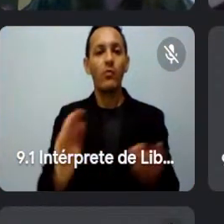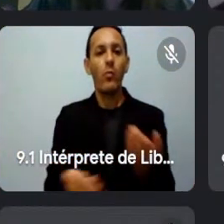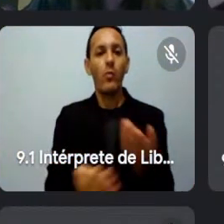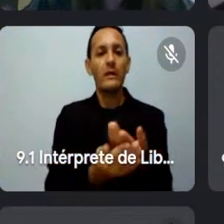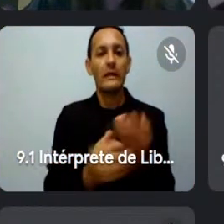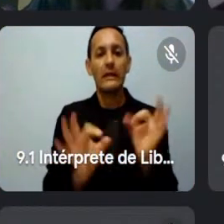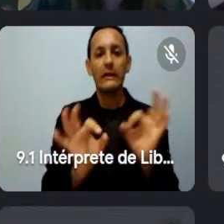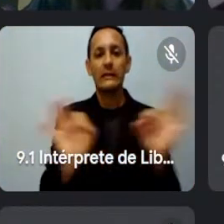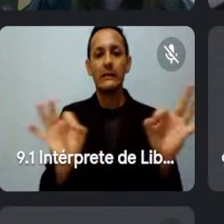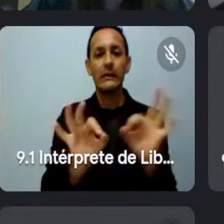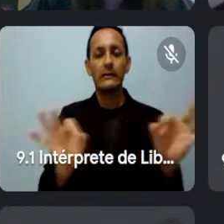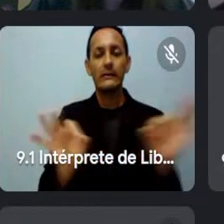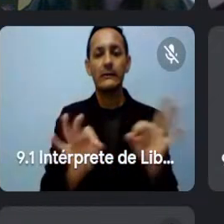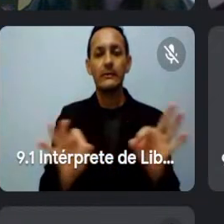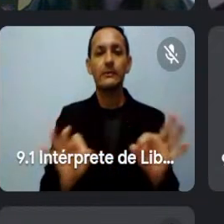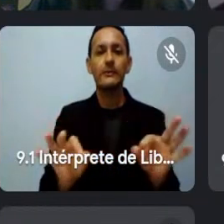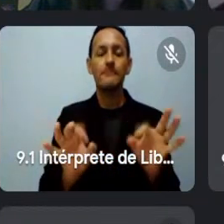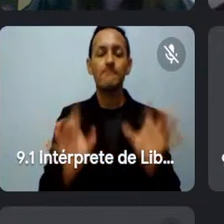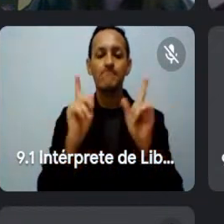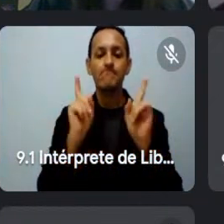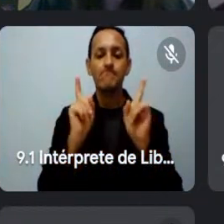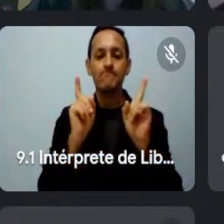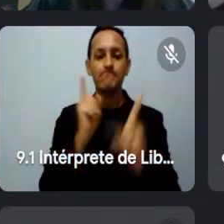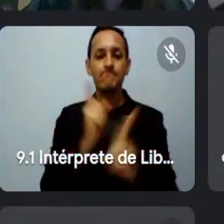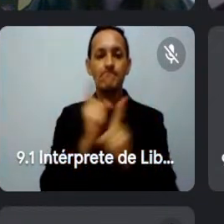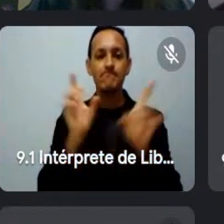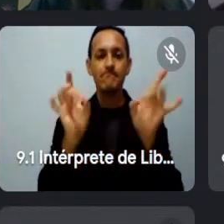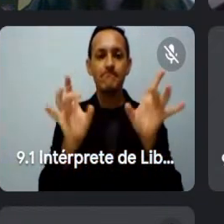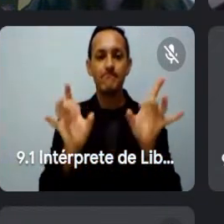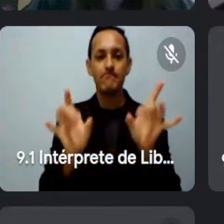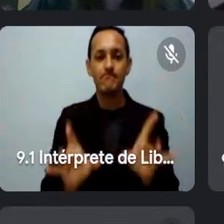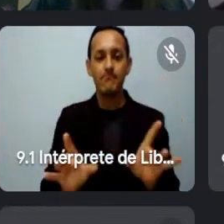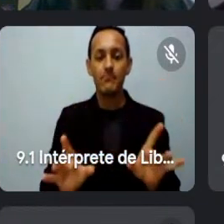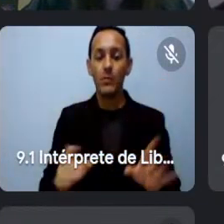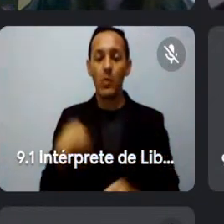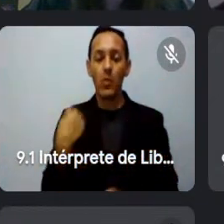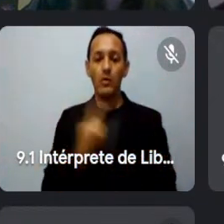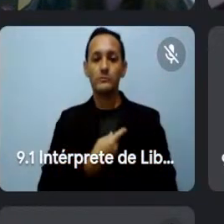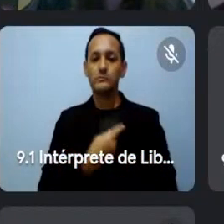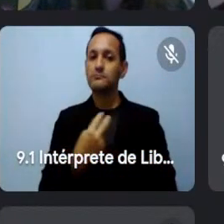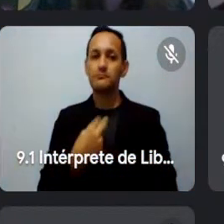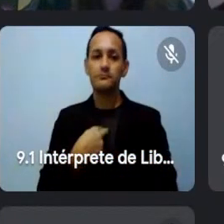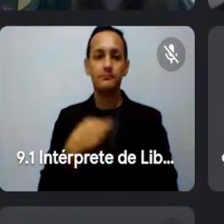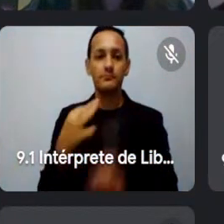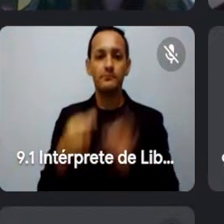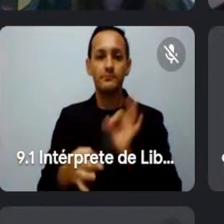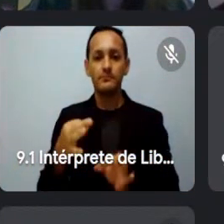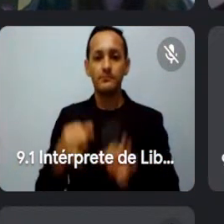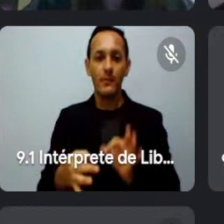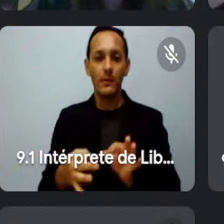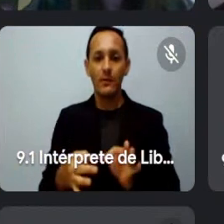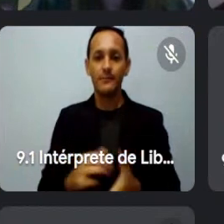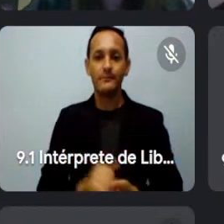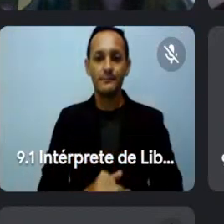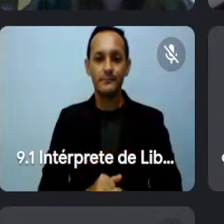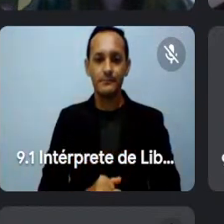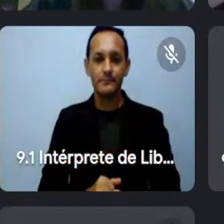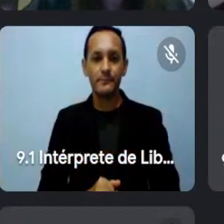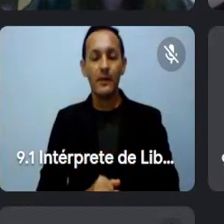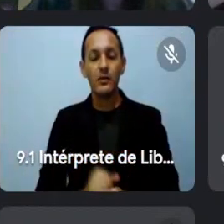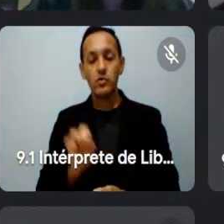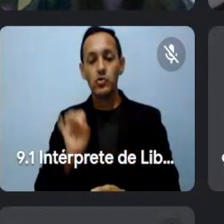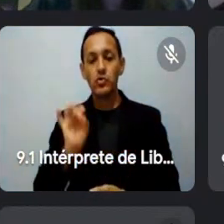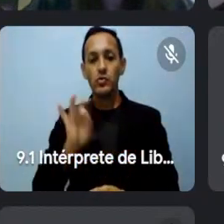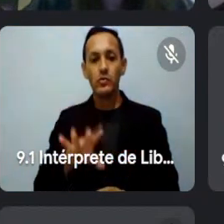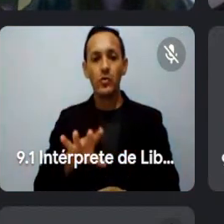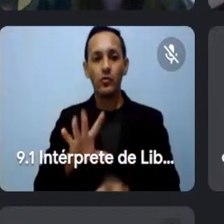disso então quando nós não podemos julgar aqui o base nessas cogitações mas sim conquistar nos